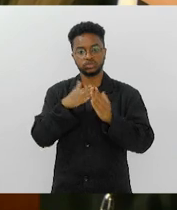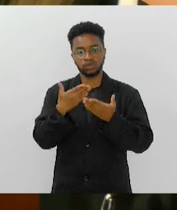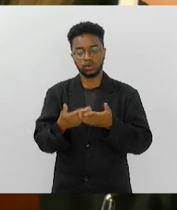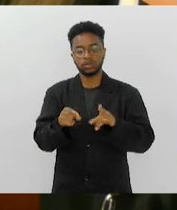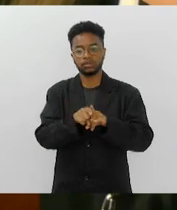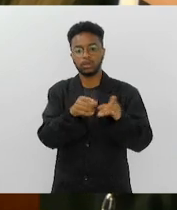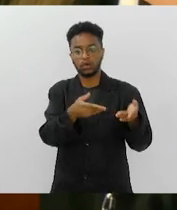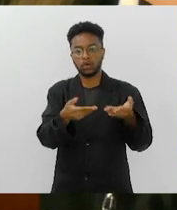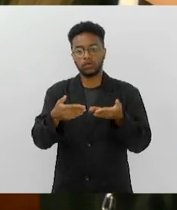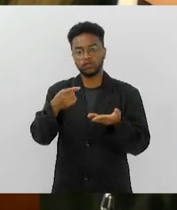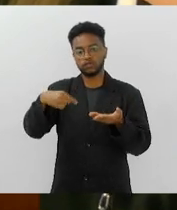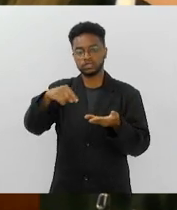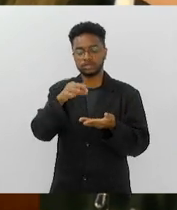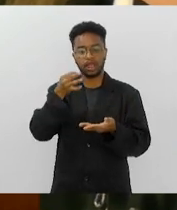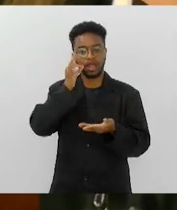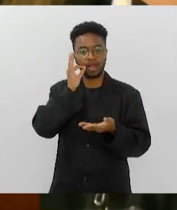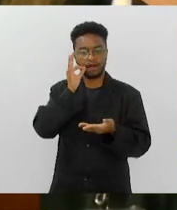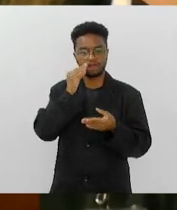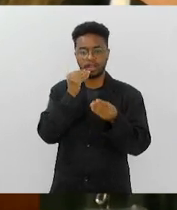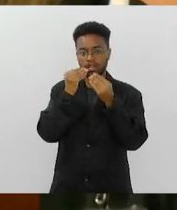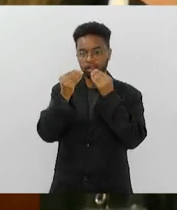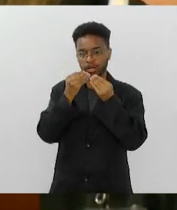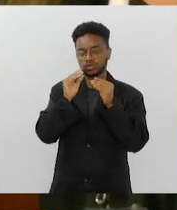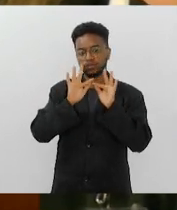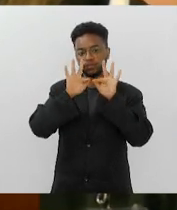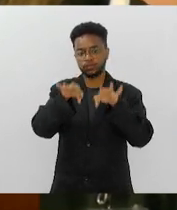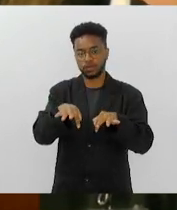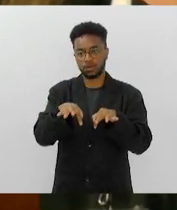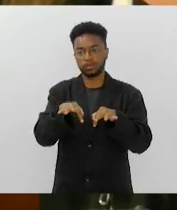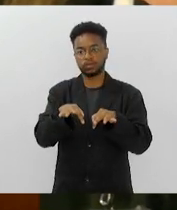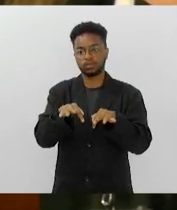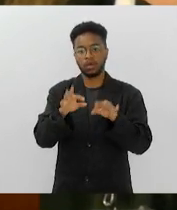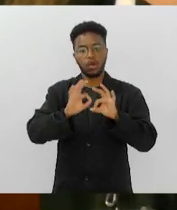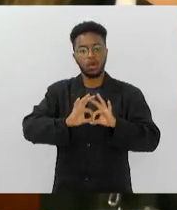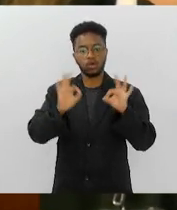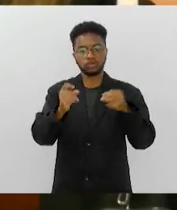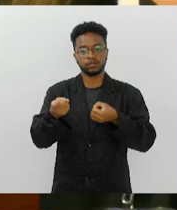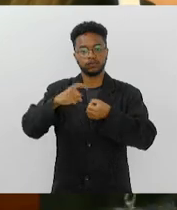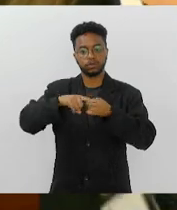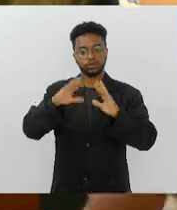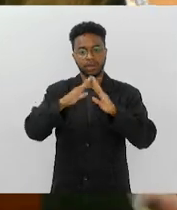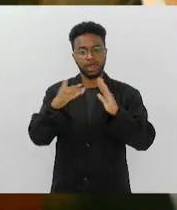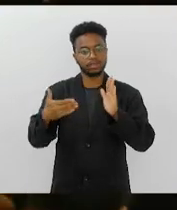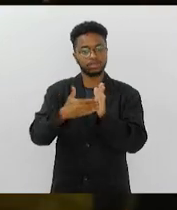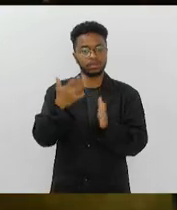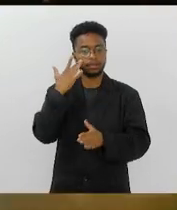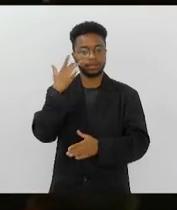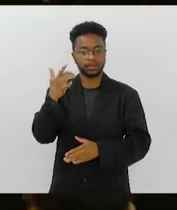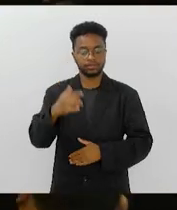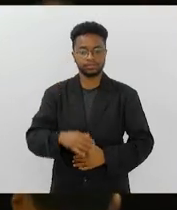convidamos todos para o coffee break de encerramento. Um ótimo retorno e até amanhã.